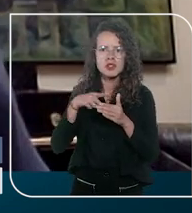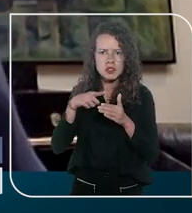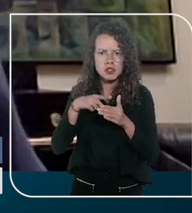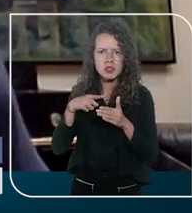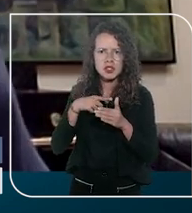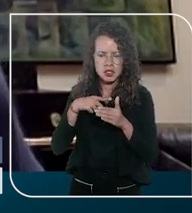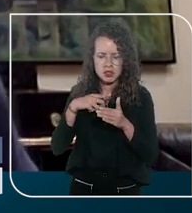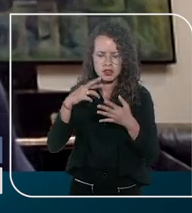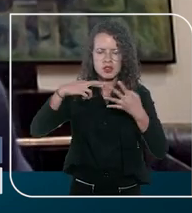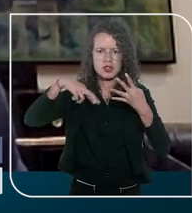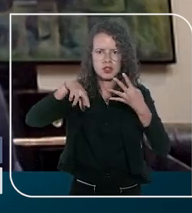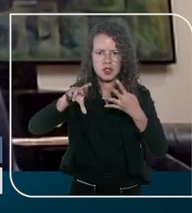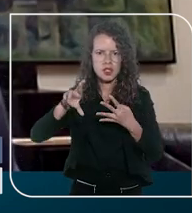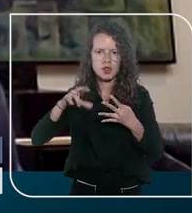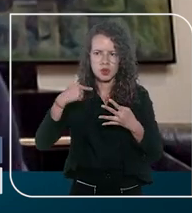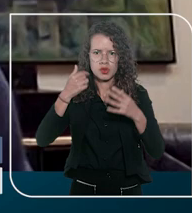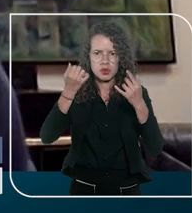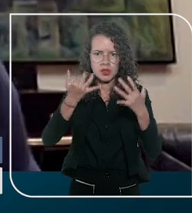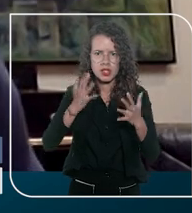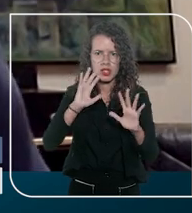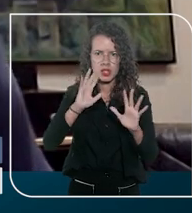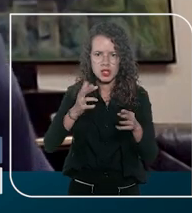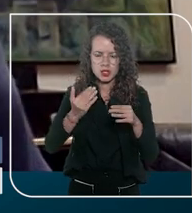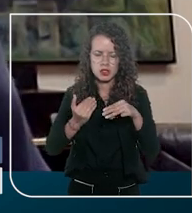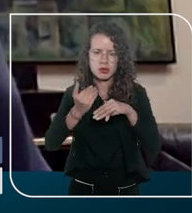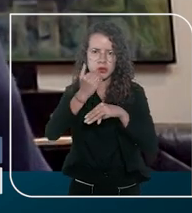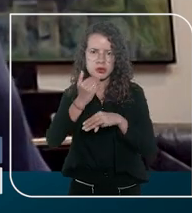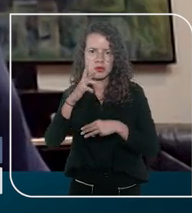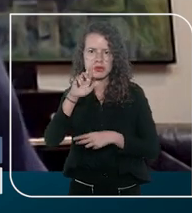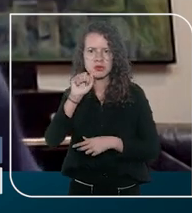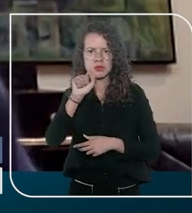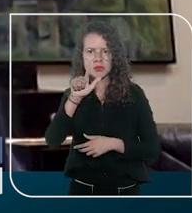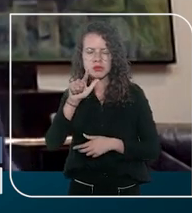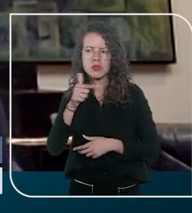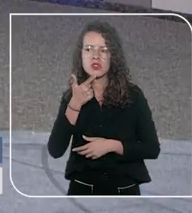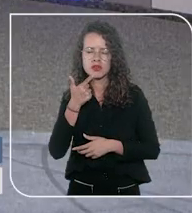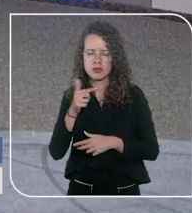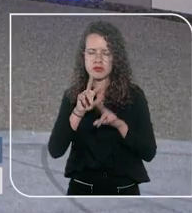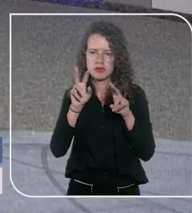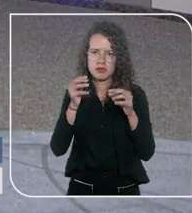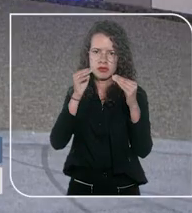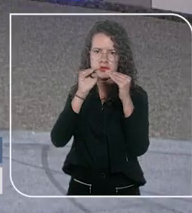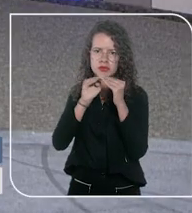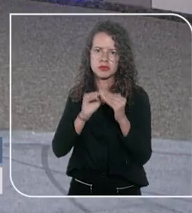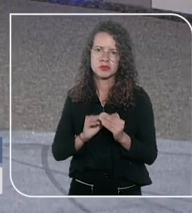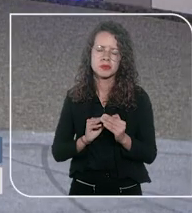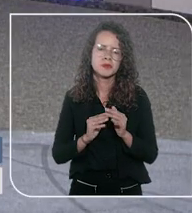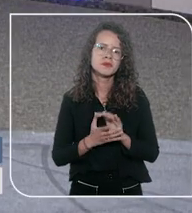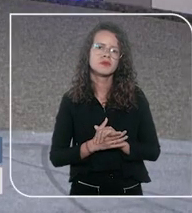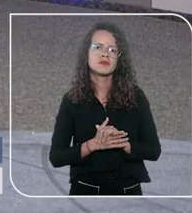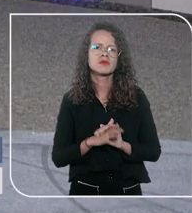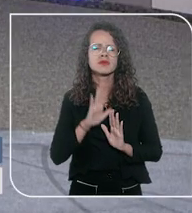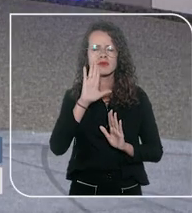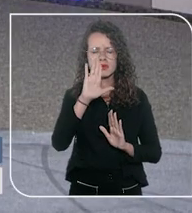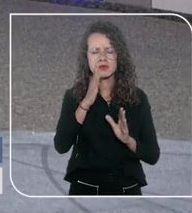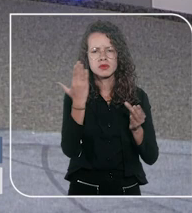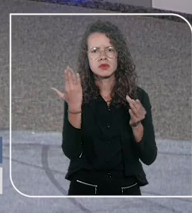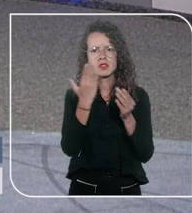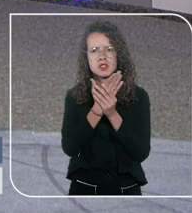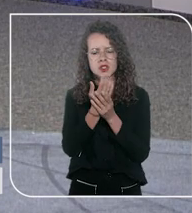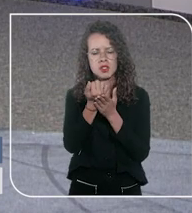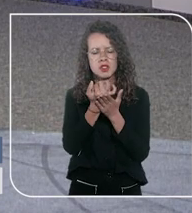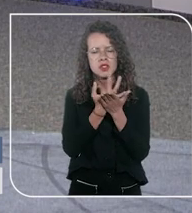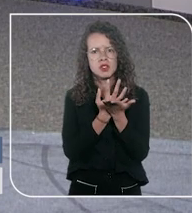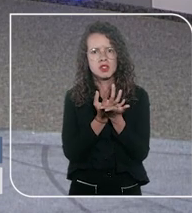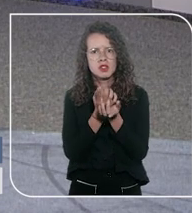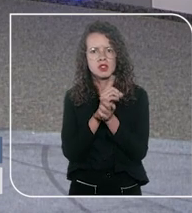nesse recurso que eu mencionei aqui, de relatoria do ministro Raul Araújo. Doutor Maurício, os embargos de divergência, eles podem